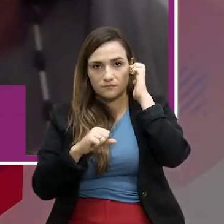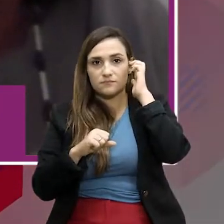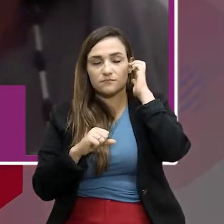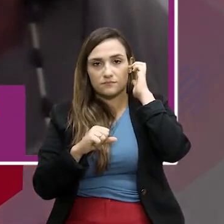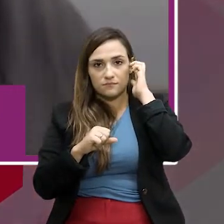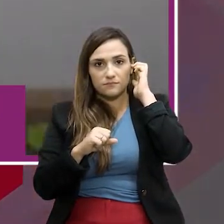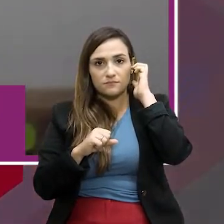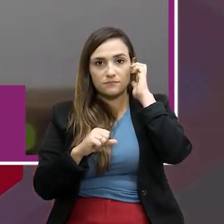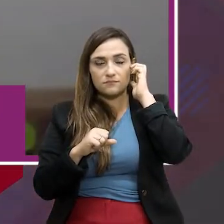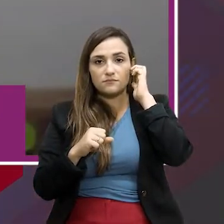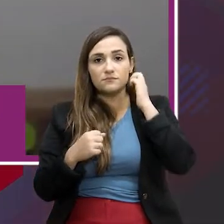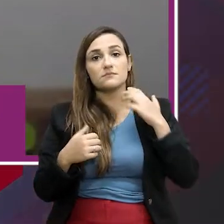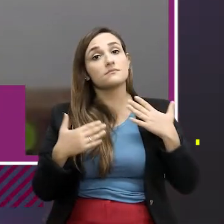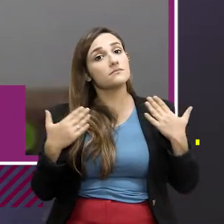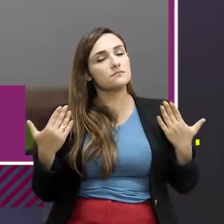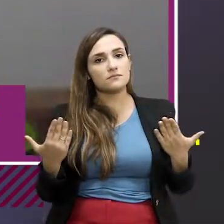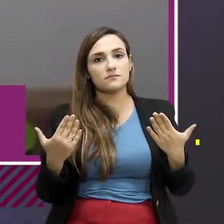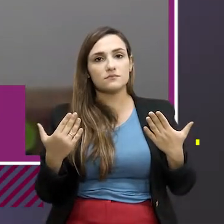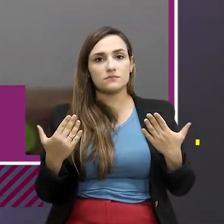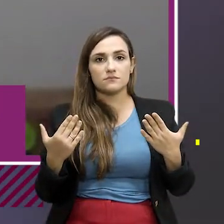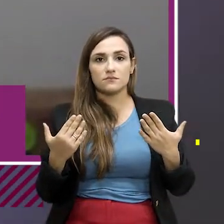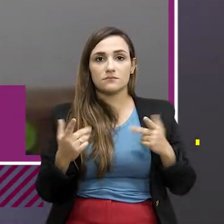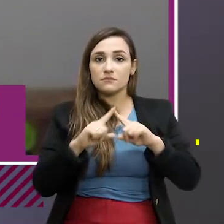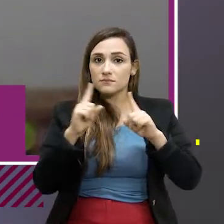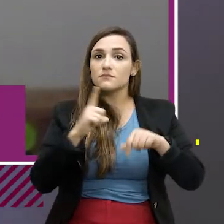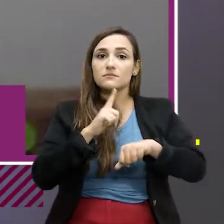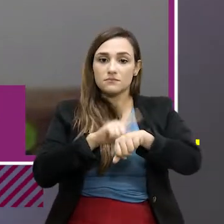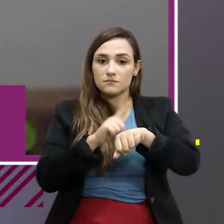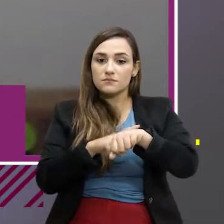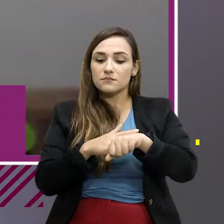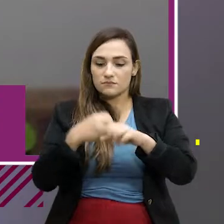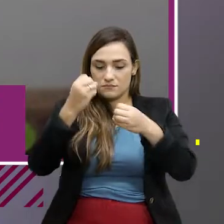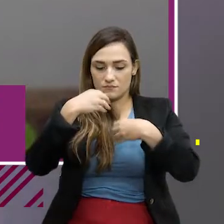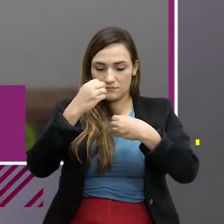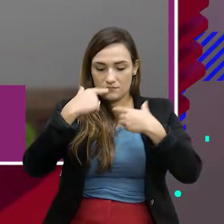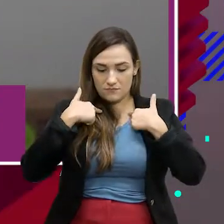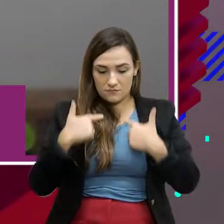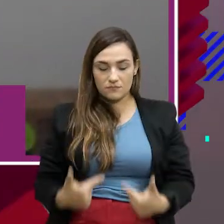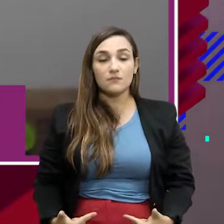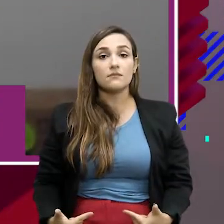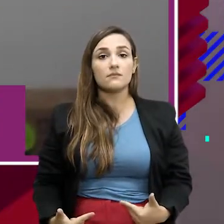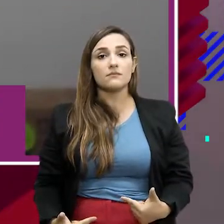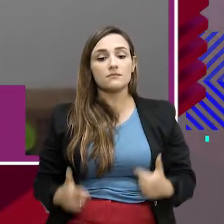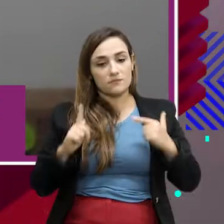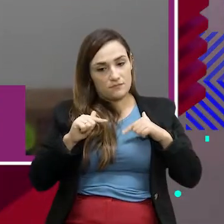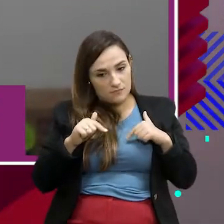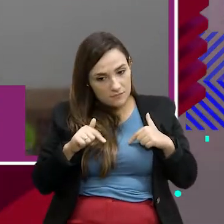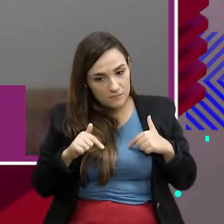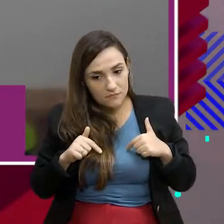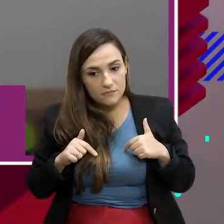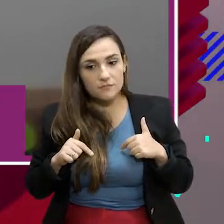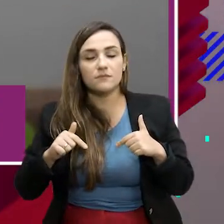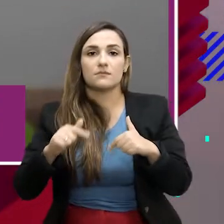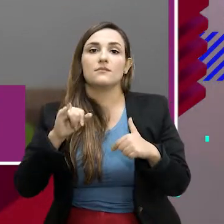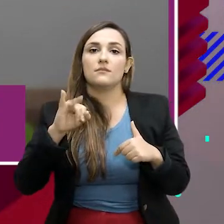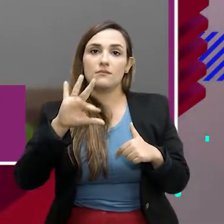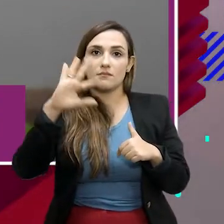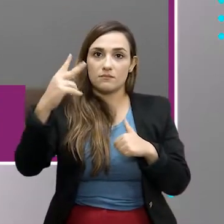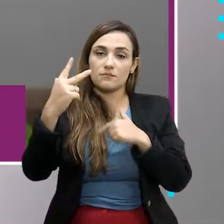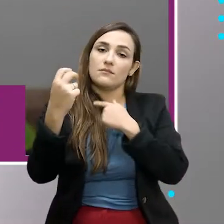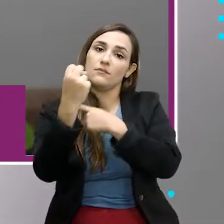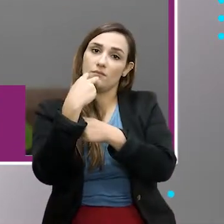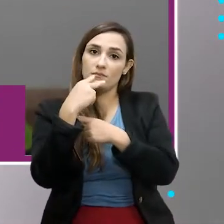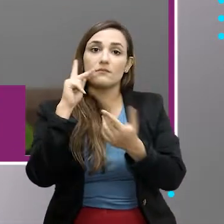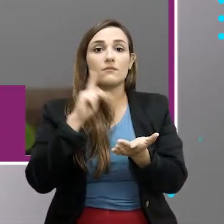ele logo desintegra, vive algumas horas e logo desintegra, né? Mas o tempo suficiente para ensinar o nosso